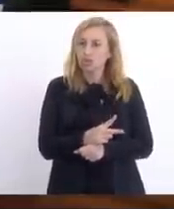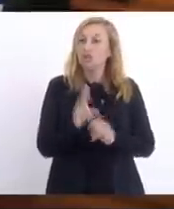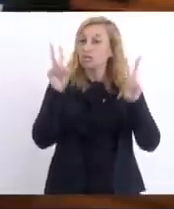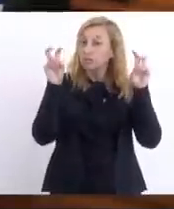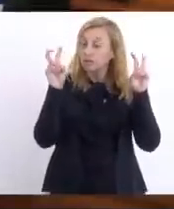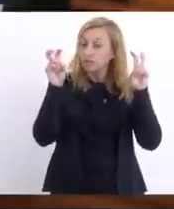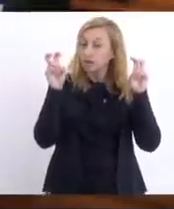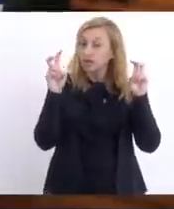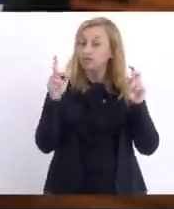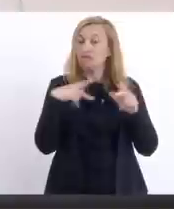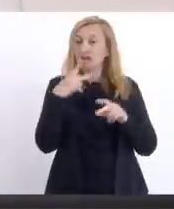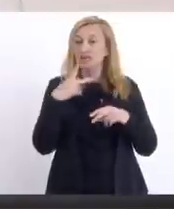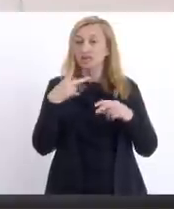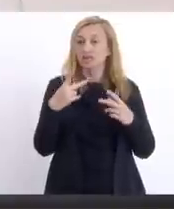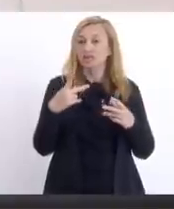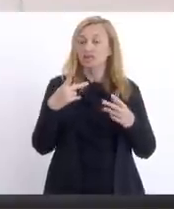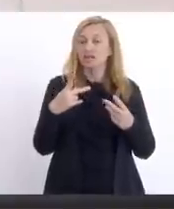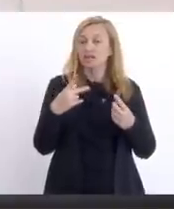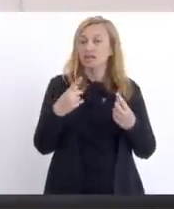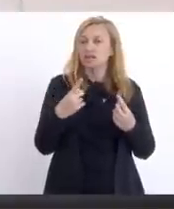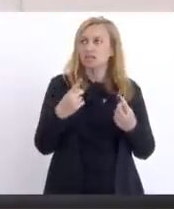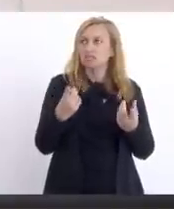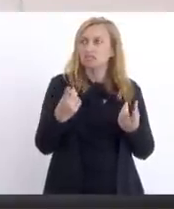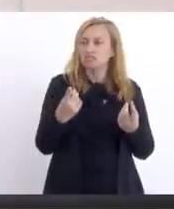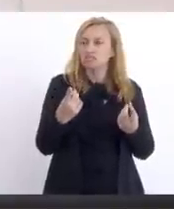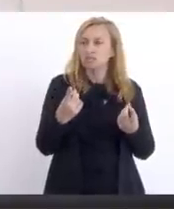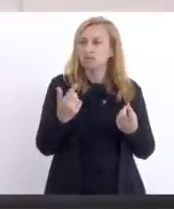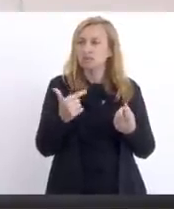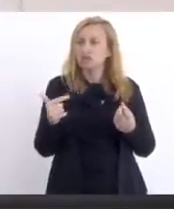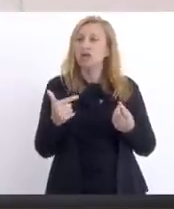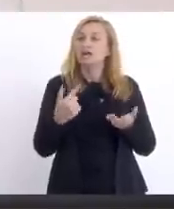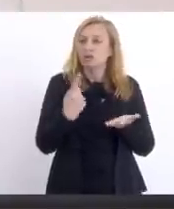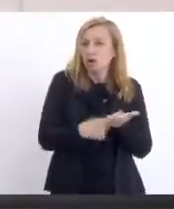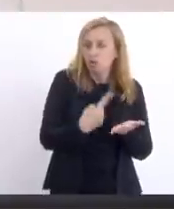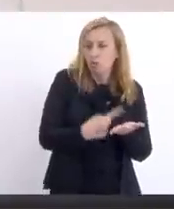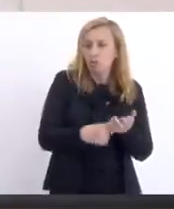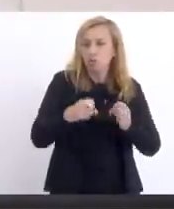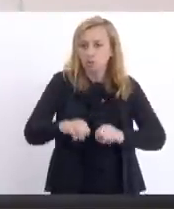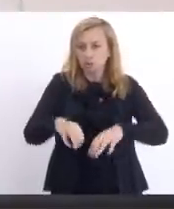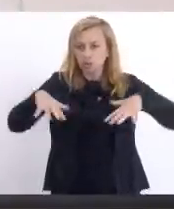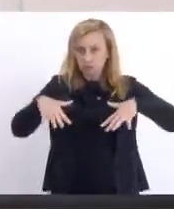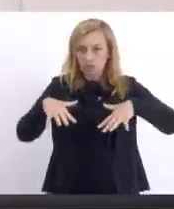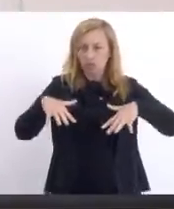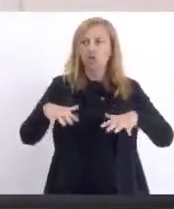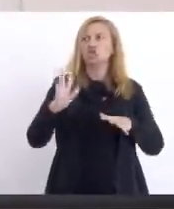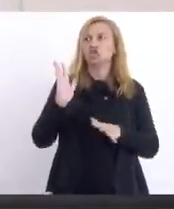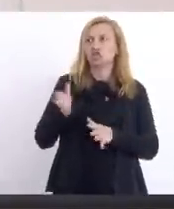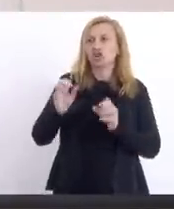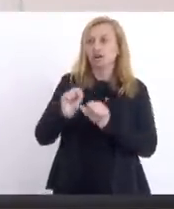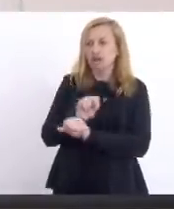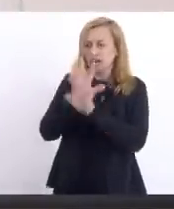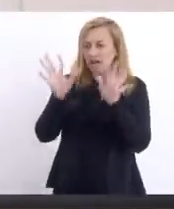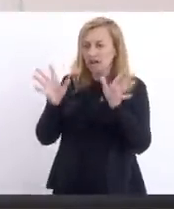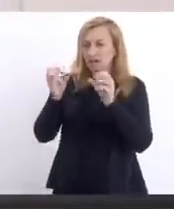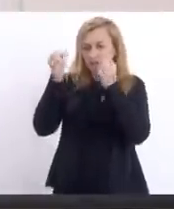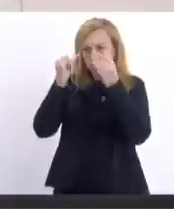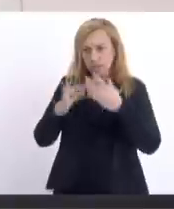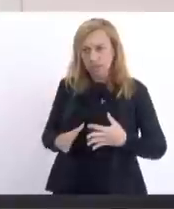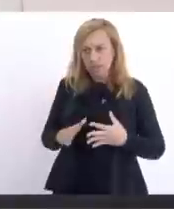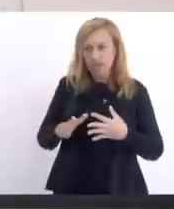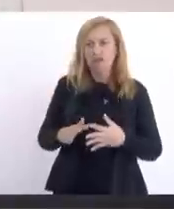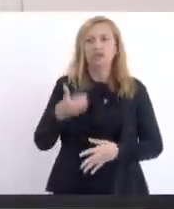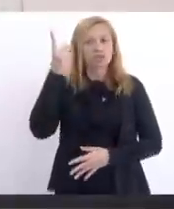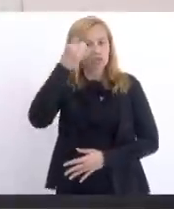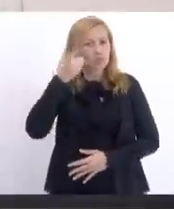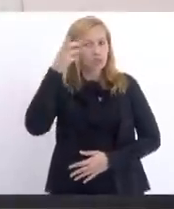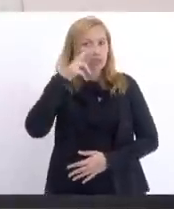tema, eu disse que esse tema não ia enfrentar, porque tem um acordo no plenário. Deixei isso claro, inclusive, para o